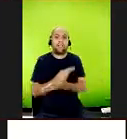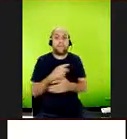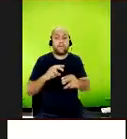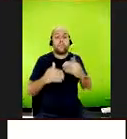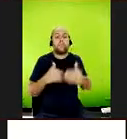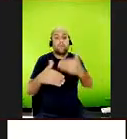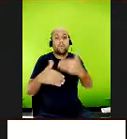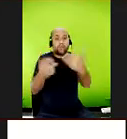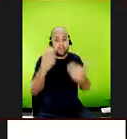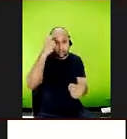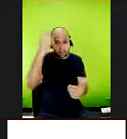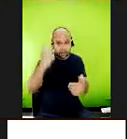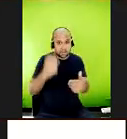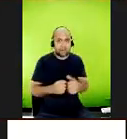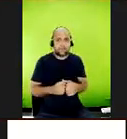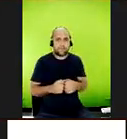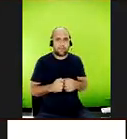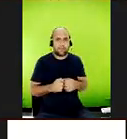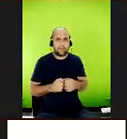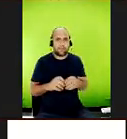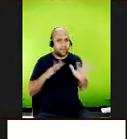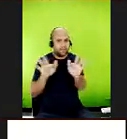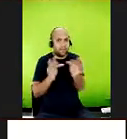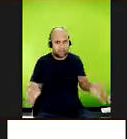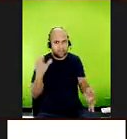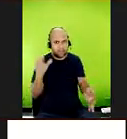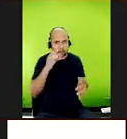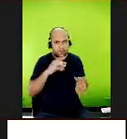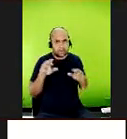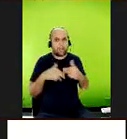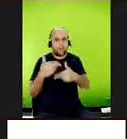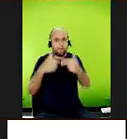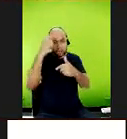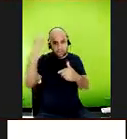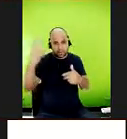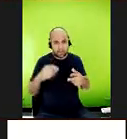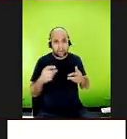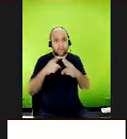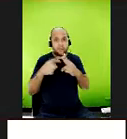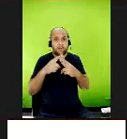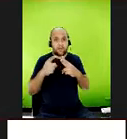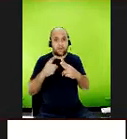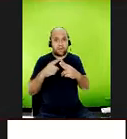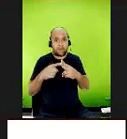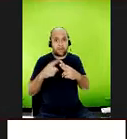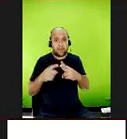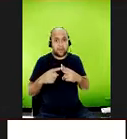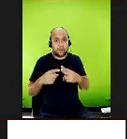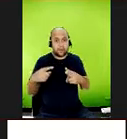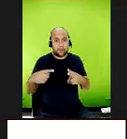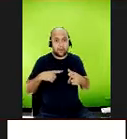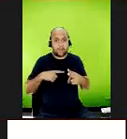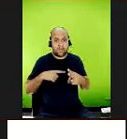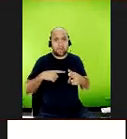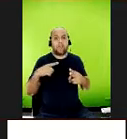esse processo cognitivo eu tô sendo bem errado para gente rápido ele passa por dois sistemas um primeiro sistema de cognição é o sistema é